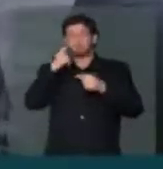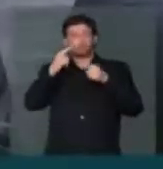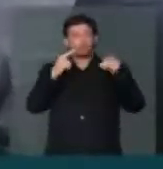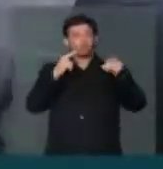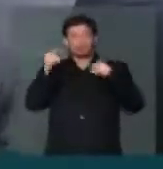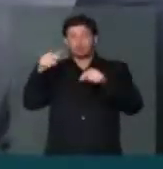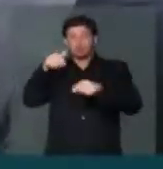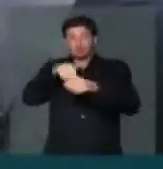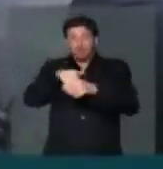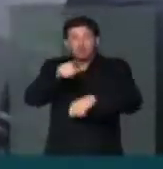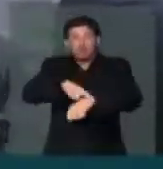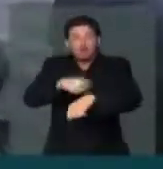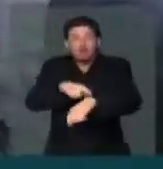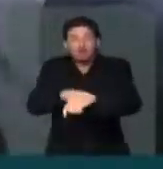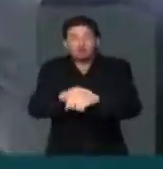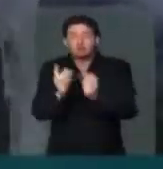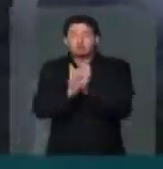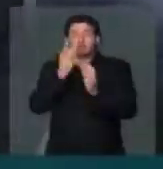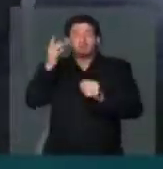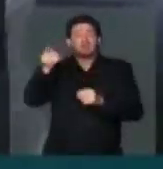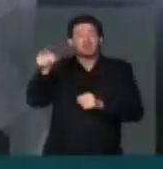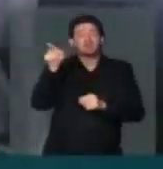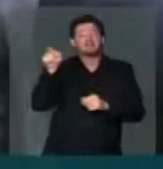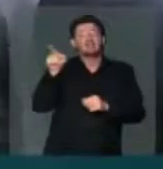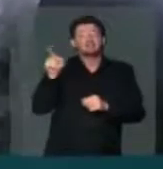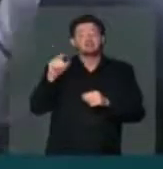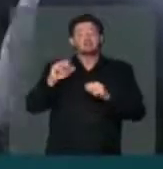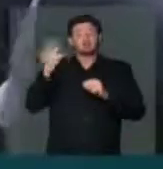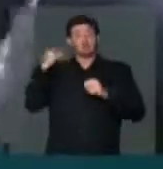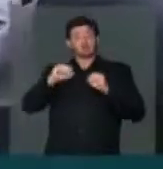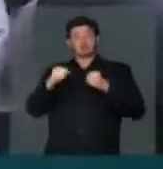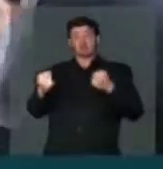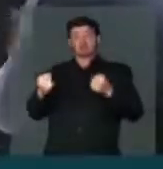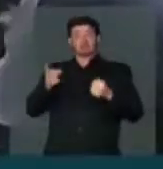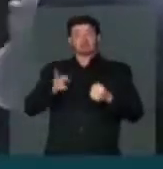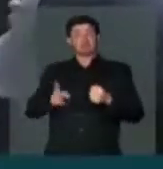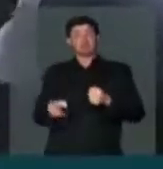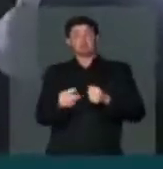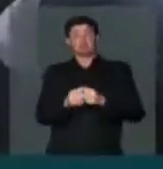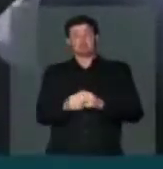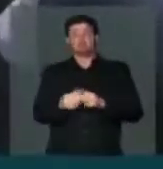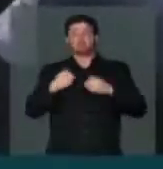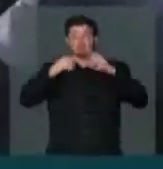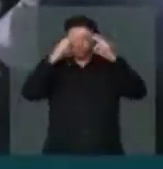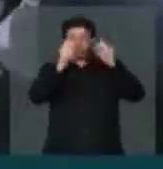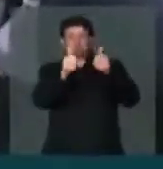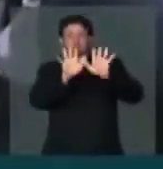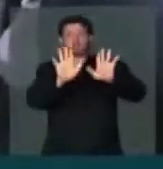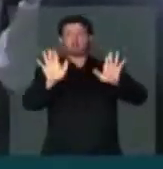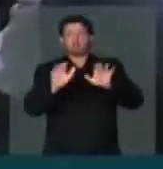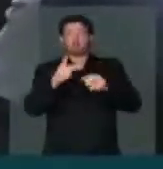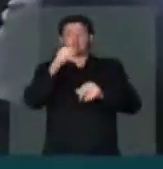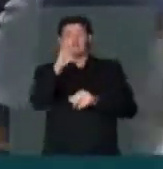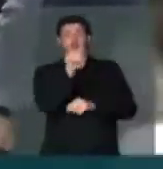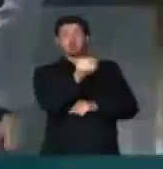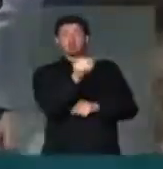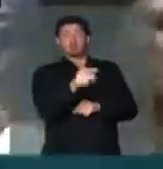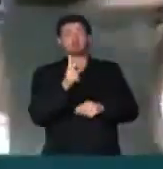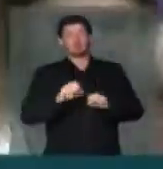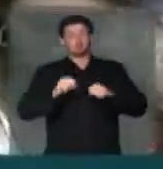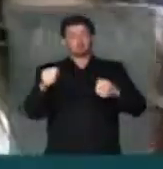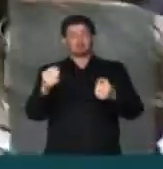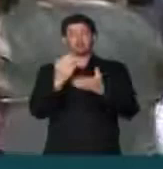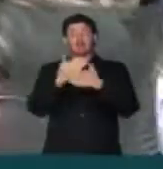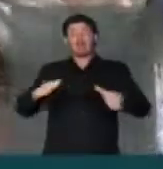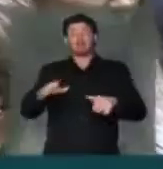na hora de votar, que partidos que defendiam a vida inteira, e eu tenho um respeito muito grande pelo próprio PT, que sempre defendeu